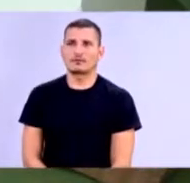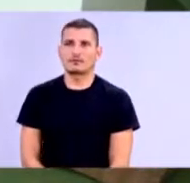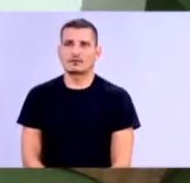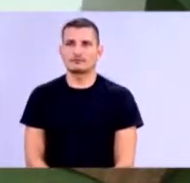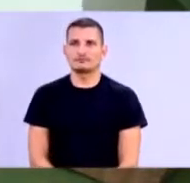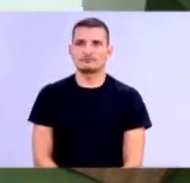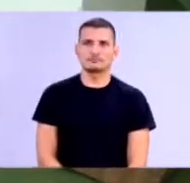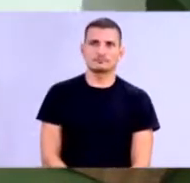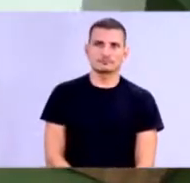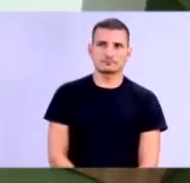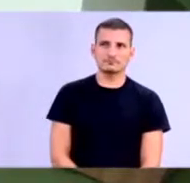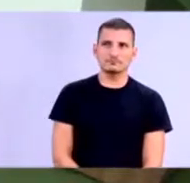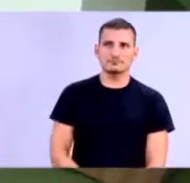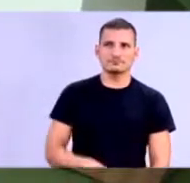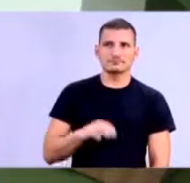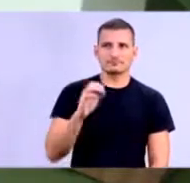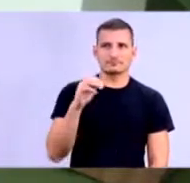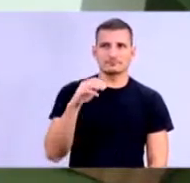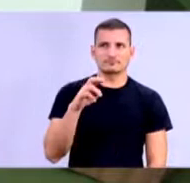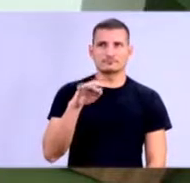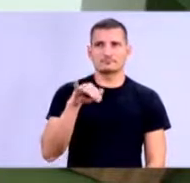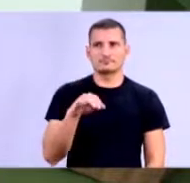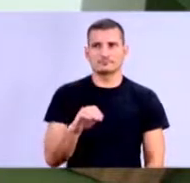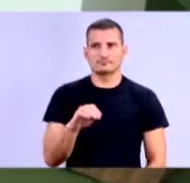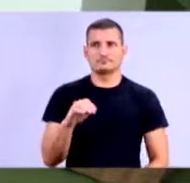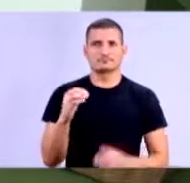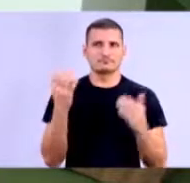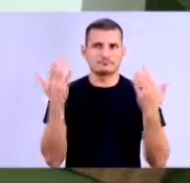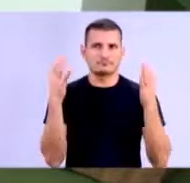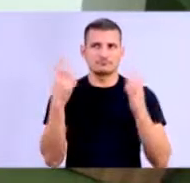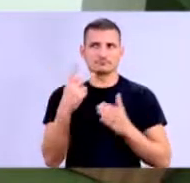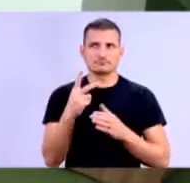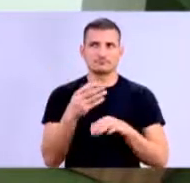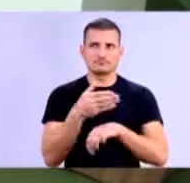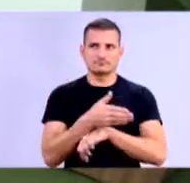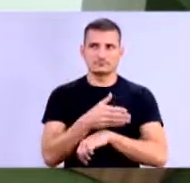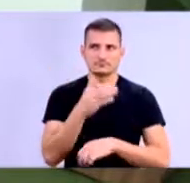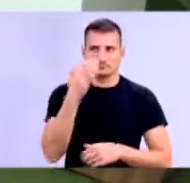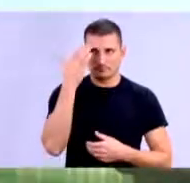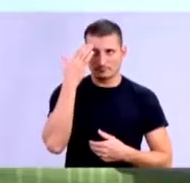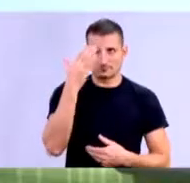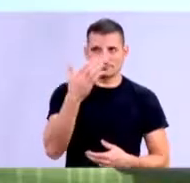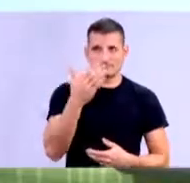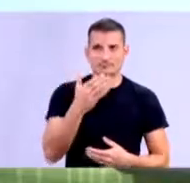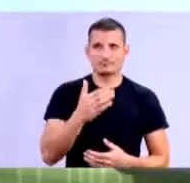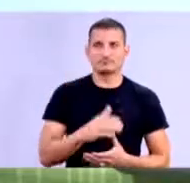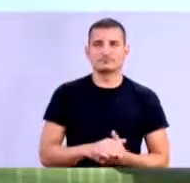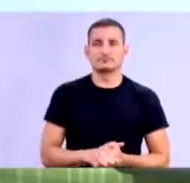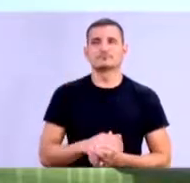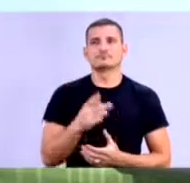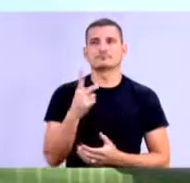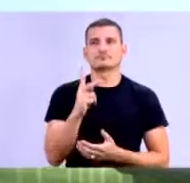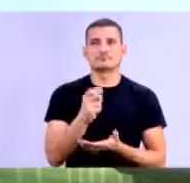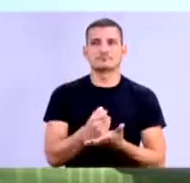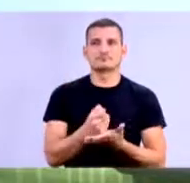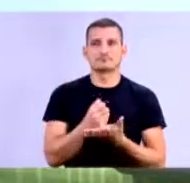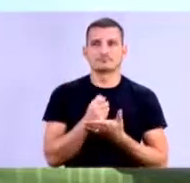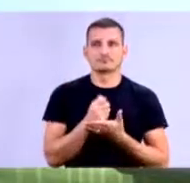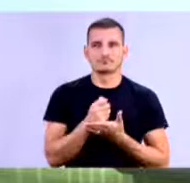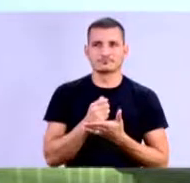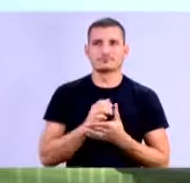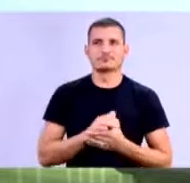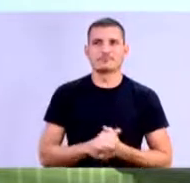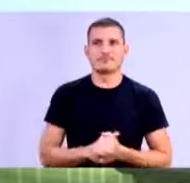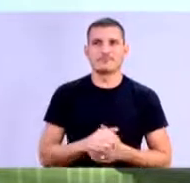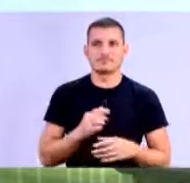Costa Marques, parabéns por sua participação. Agradeço imensamente sua contribuição, porque